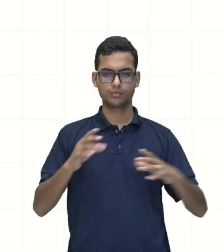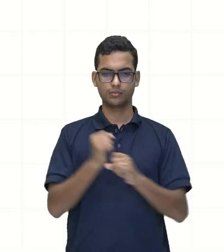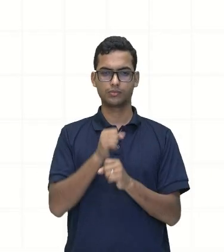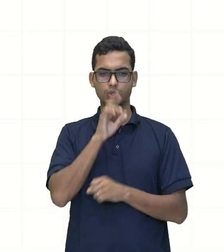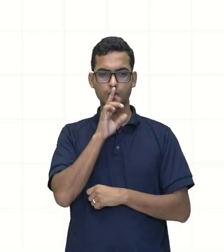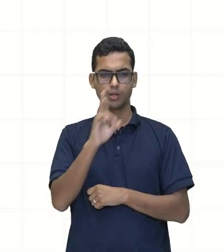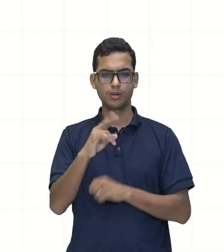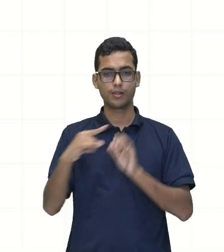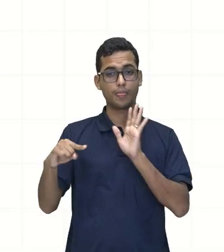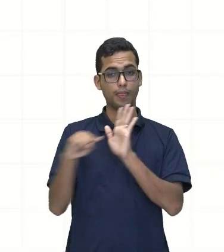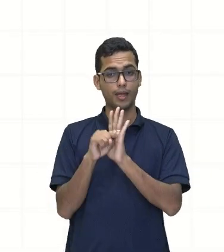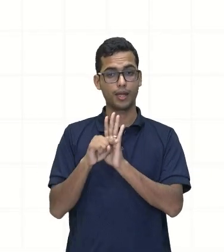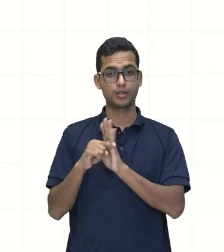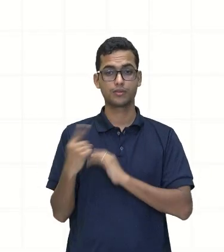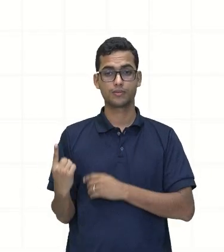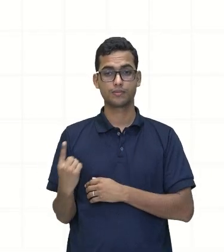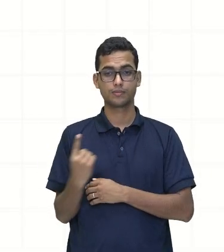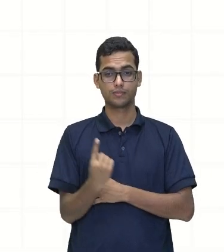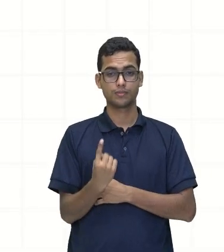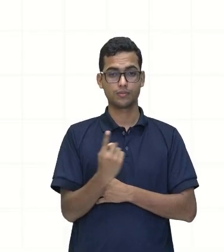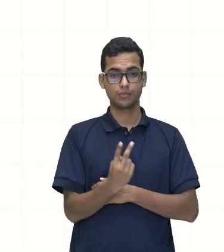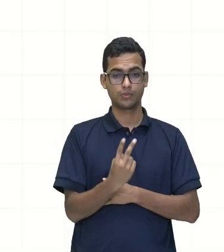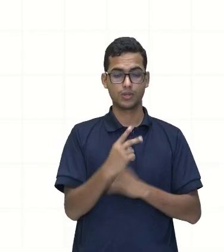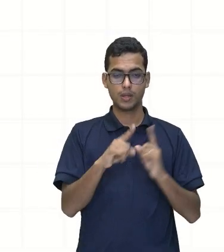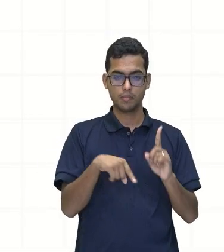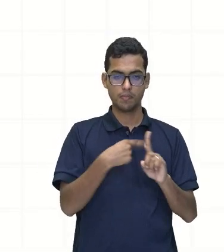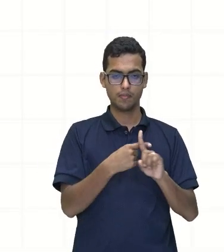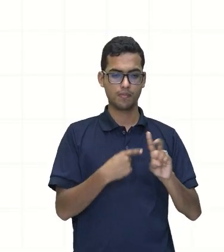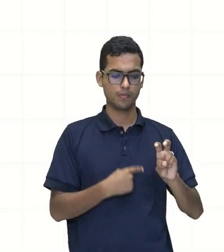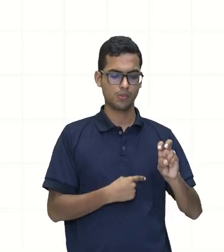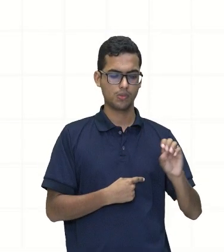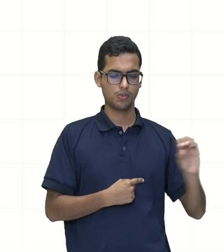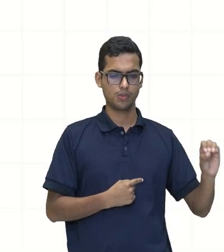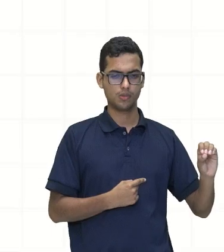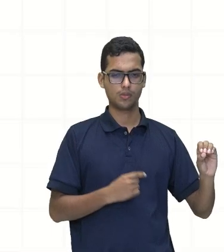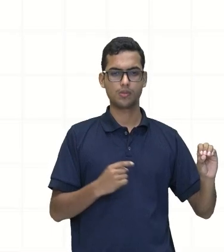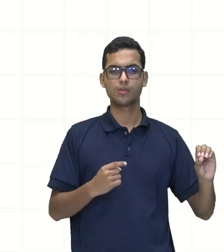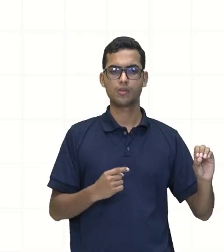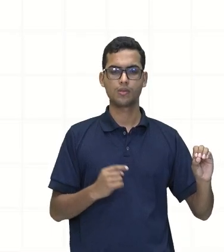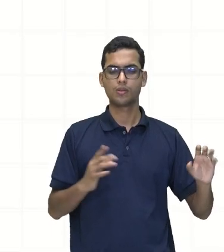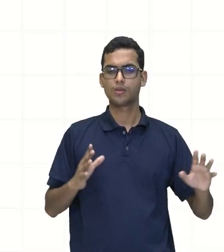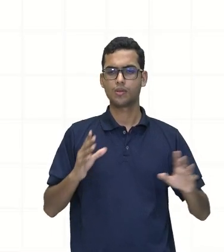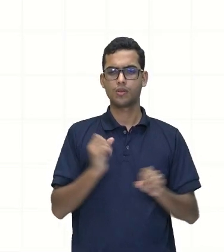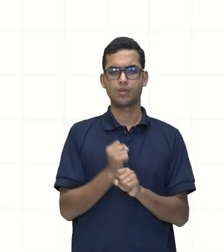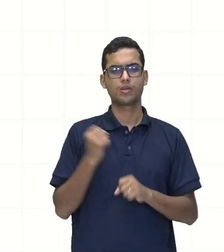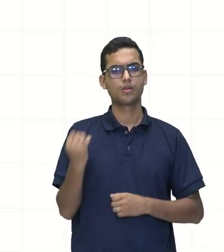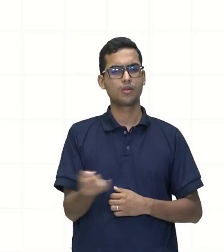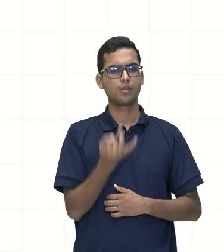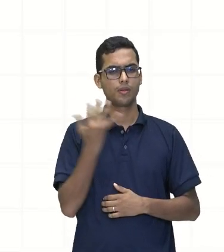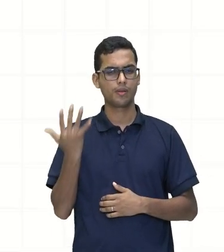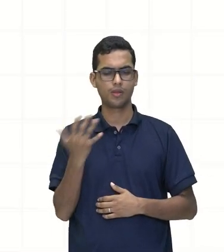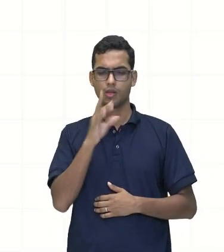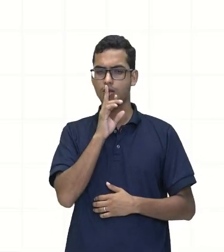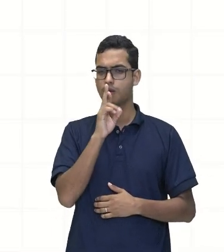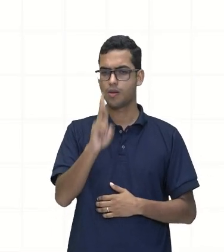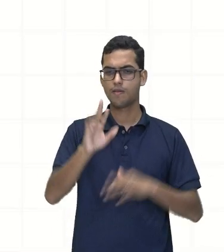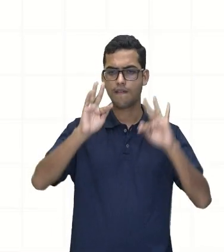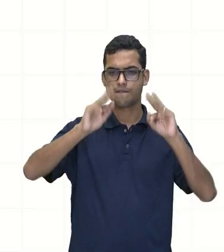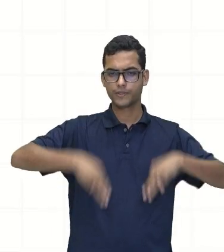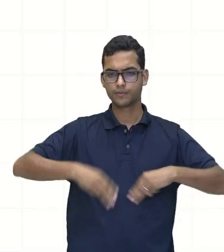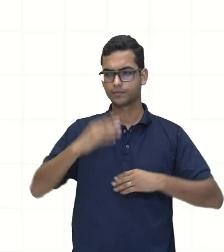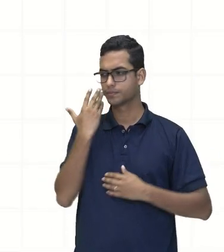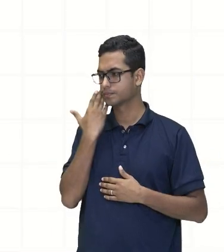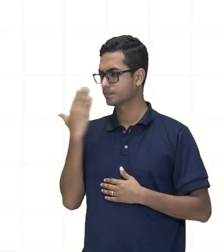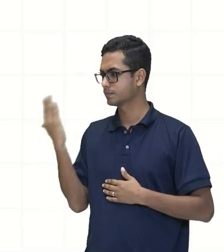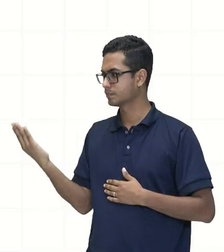né, mais 500. E aí, eu chego no meu resultado, né,